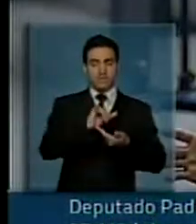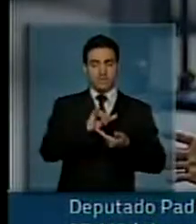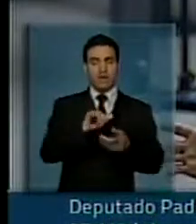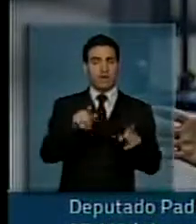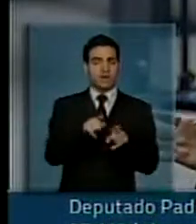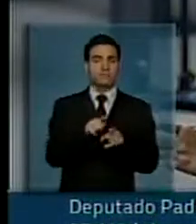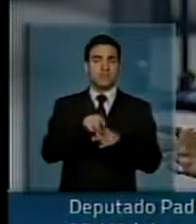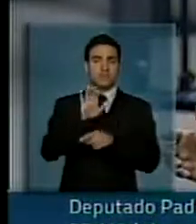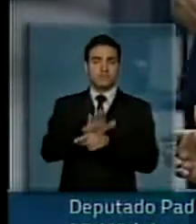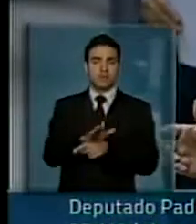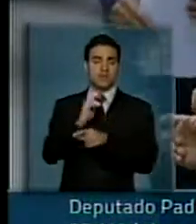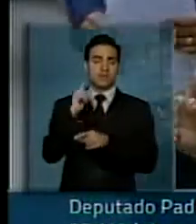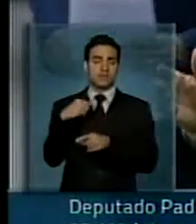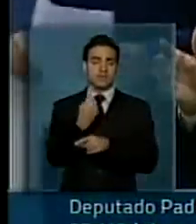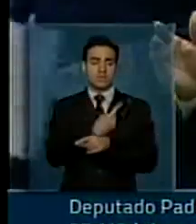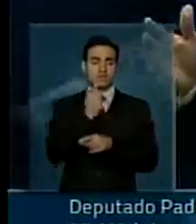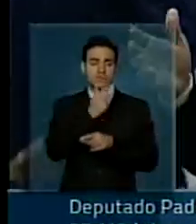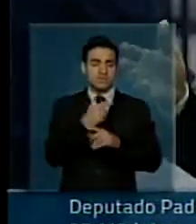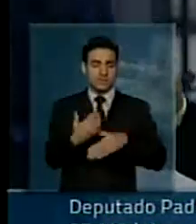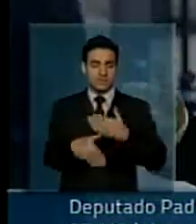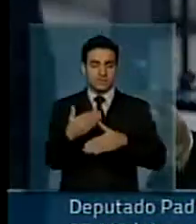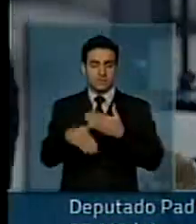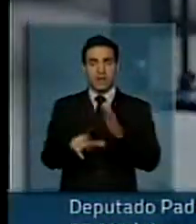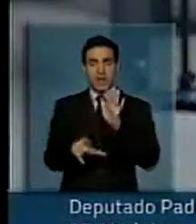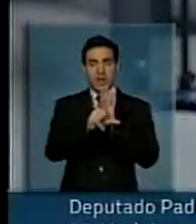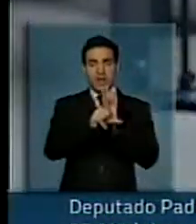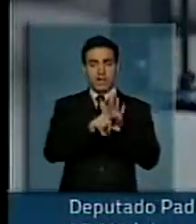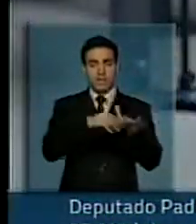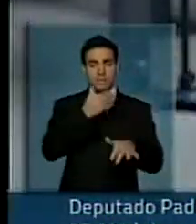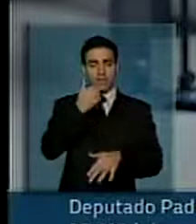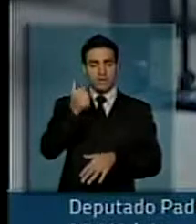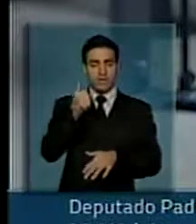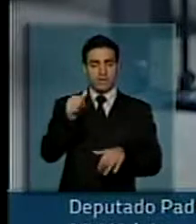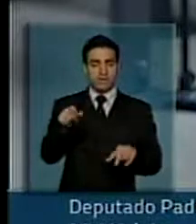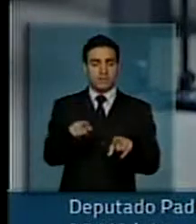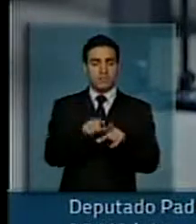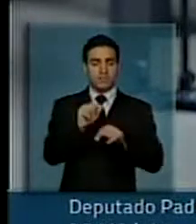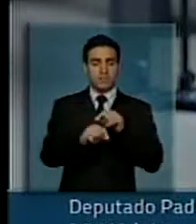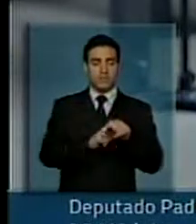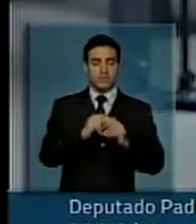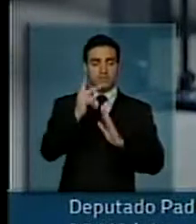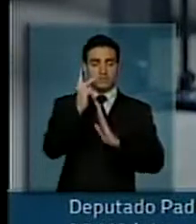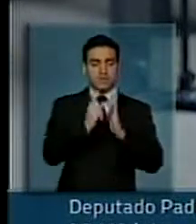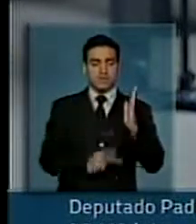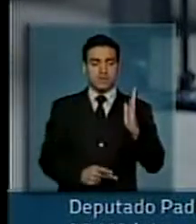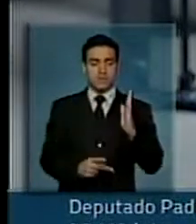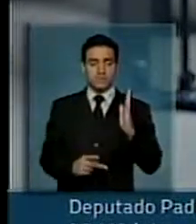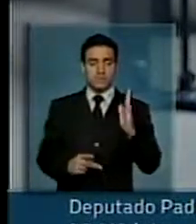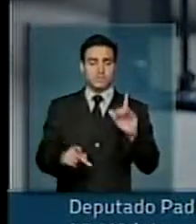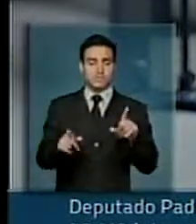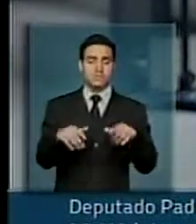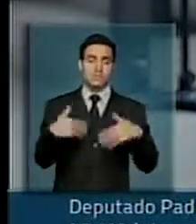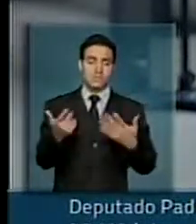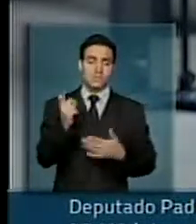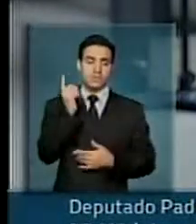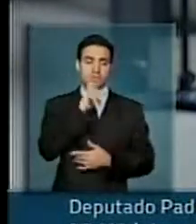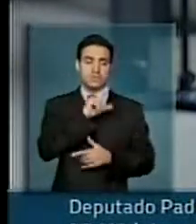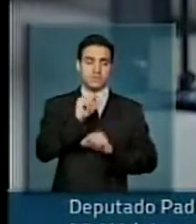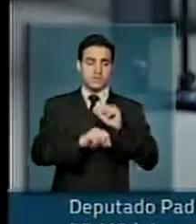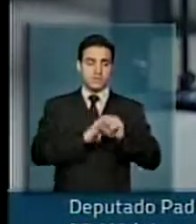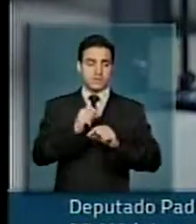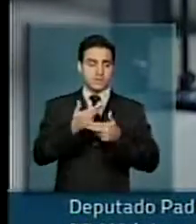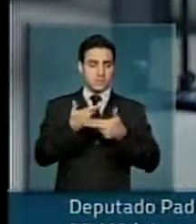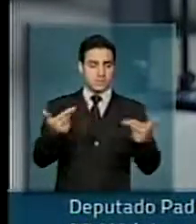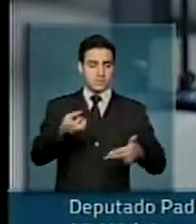tanto para que avancemos no aspecto da legislação, como também dos programas, e assim termos políticas